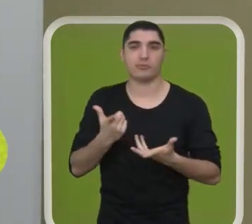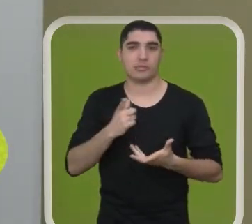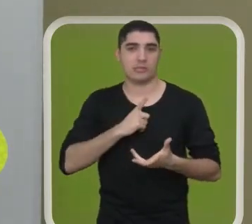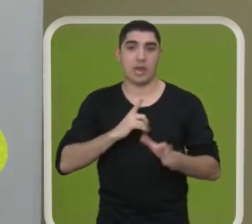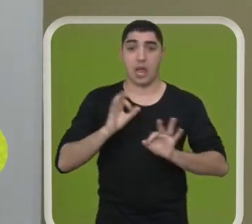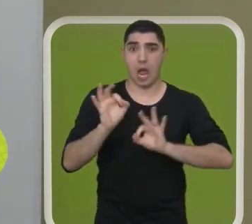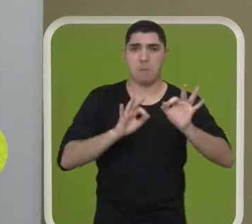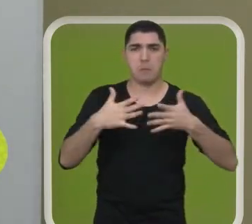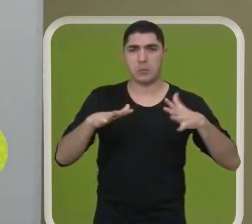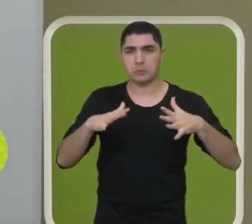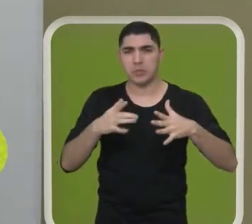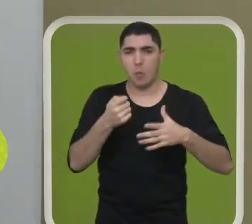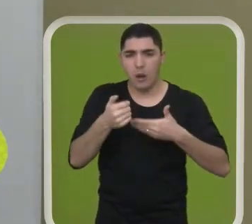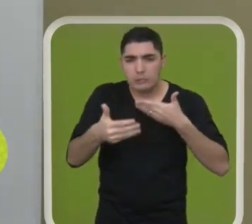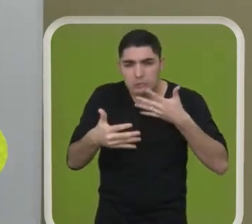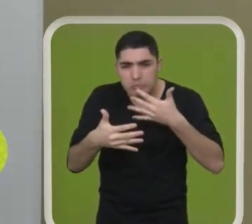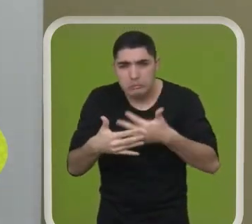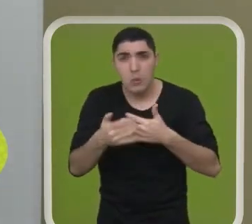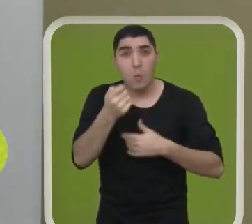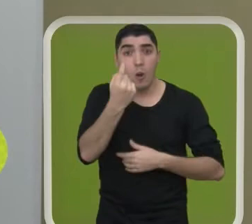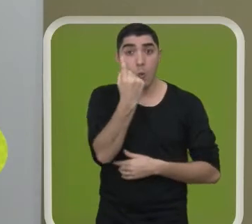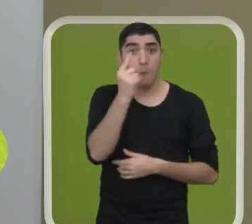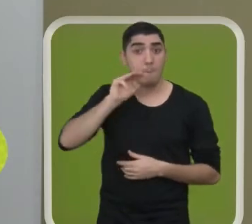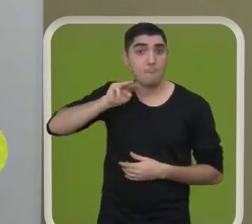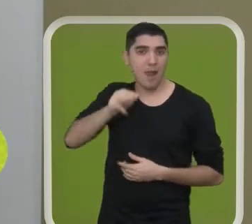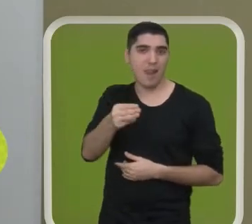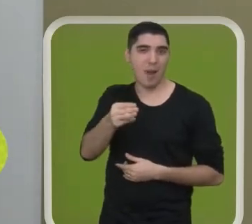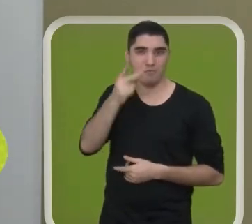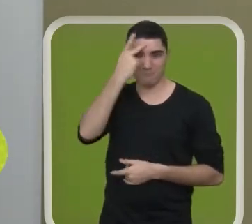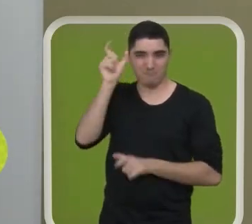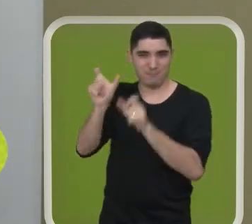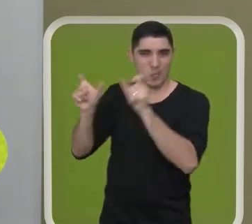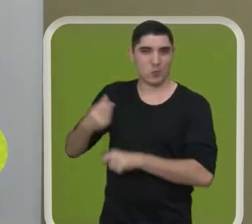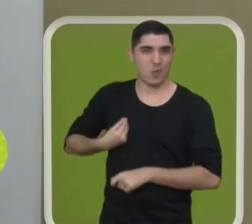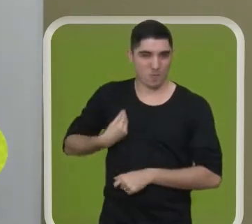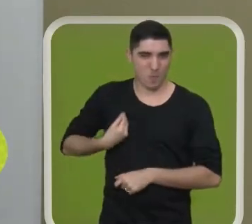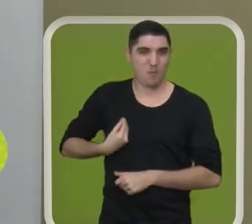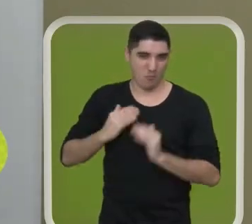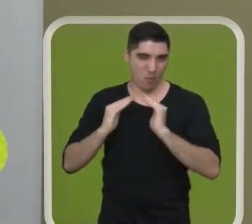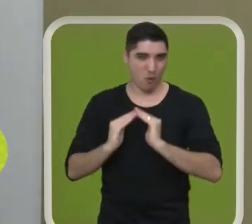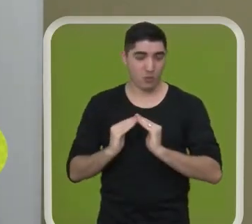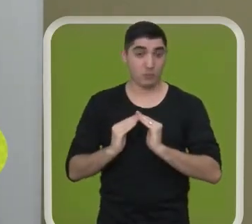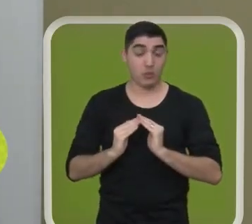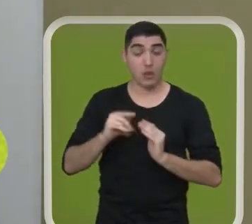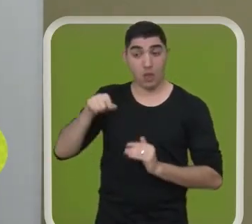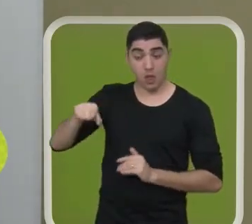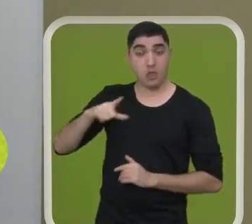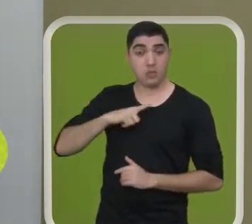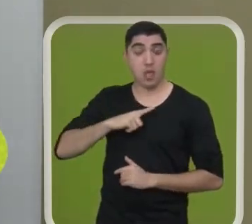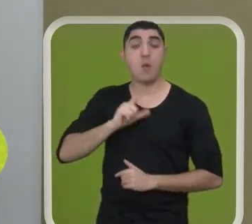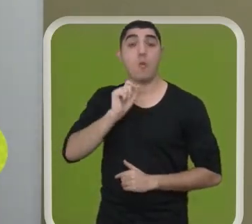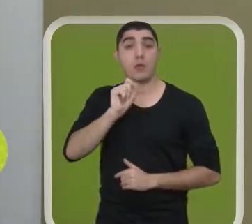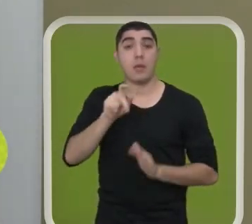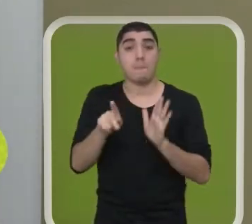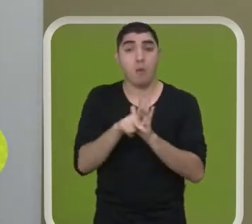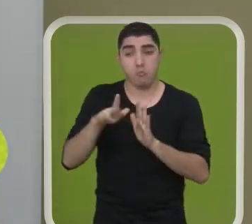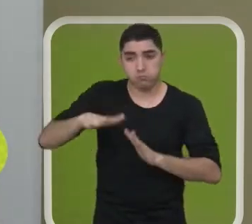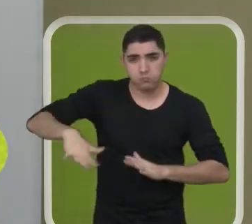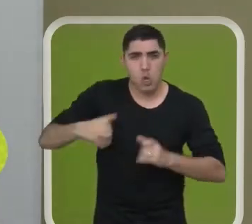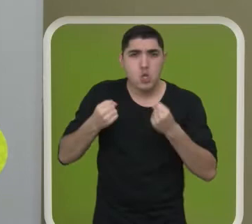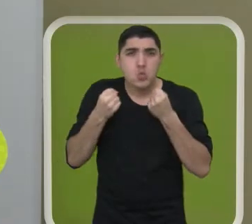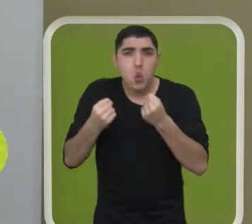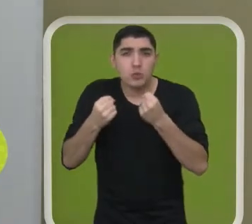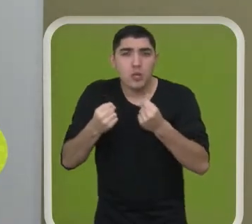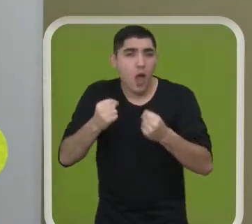900 mil, né? Rumando para 1 milhão de habitantes. Tem um grande time, com uma grande camisa, com uma torcida